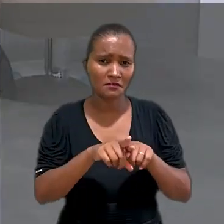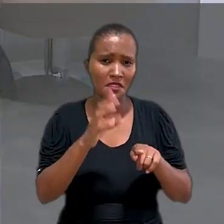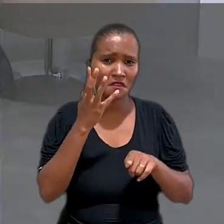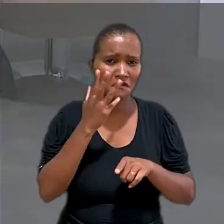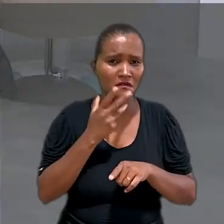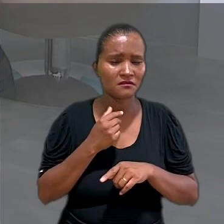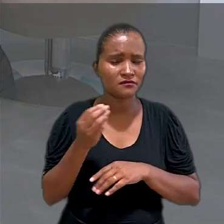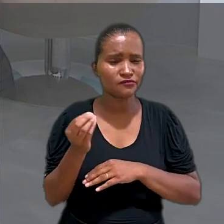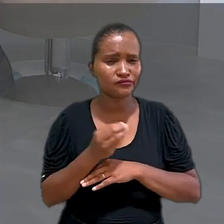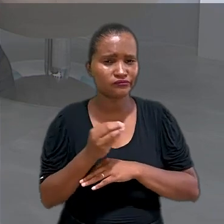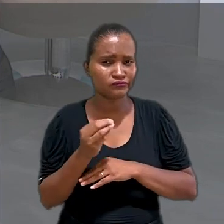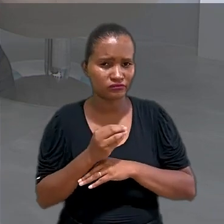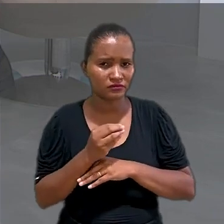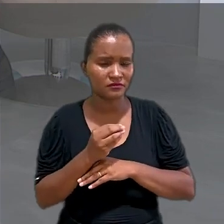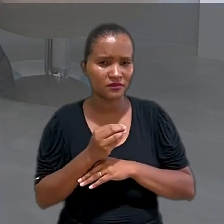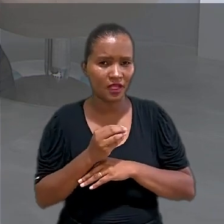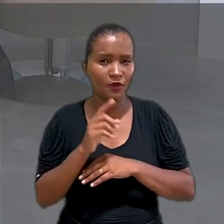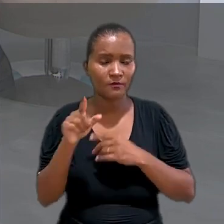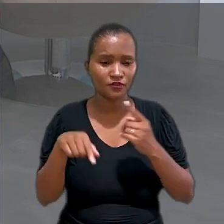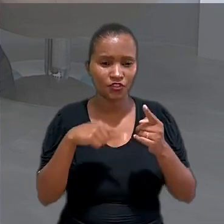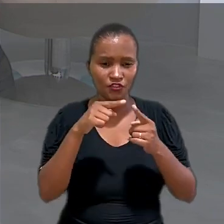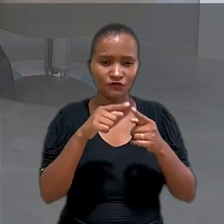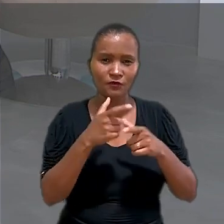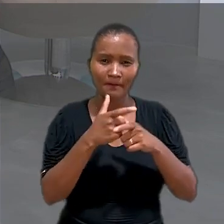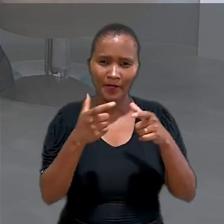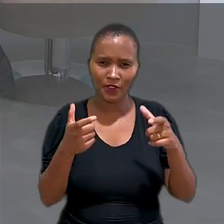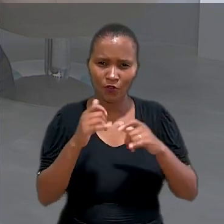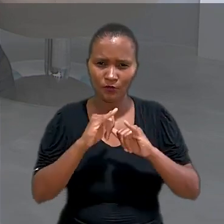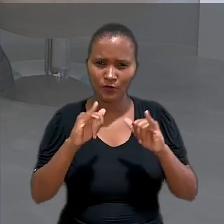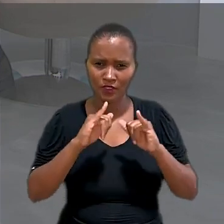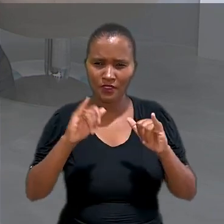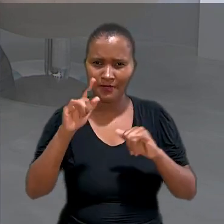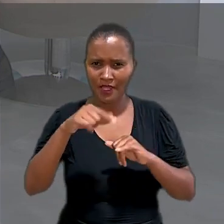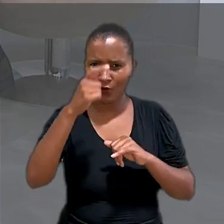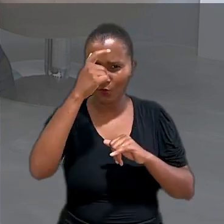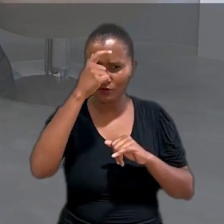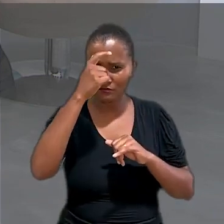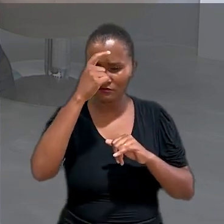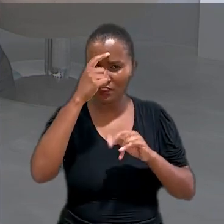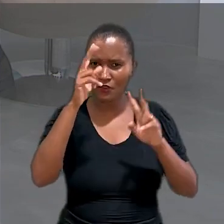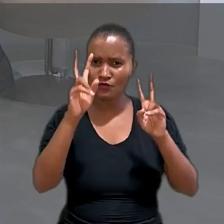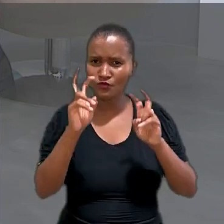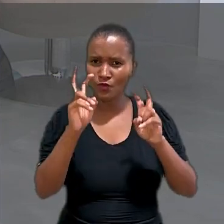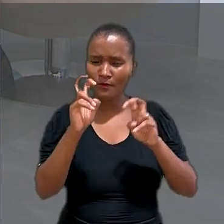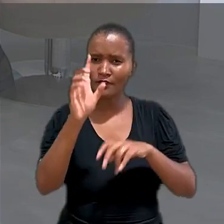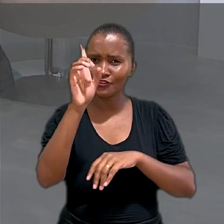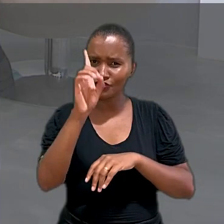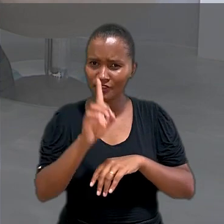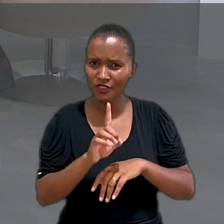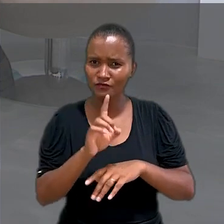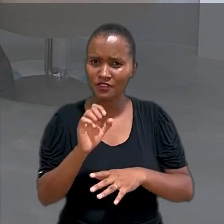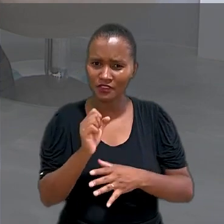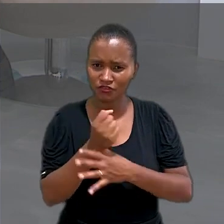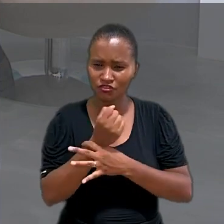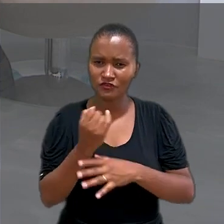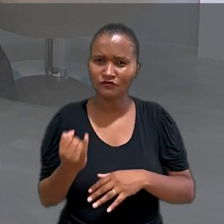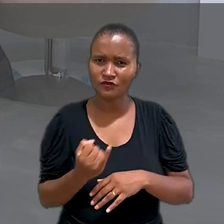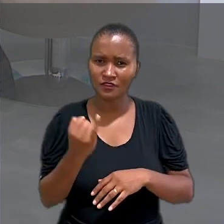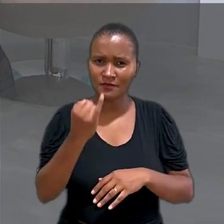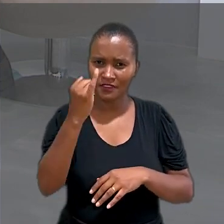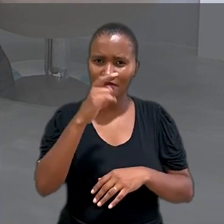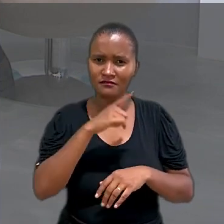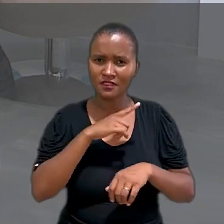homens, mulheres e crianças em situação de vulnerabilidade. O objetivo maior, então, do programa seria conscientizar sobre os direitos